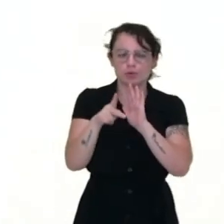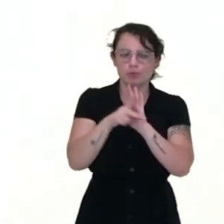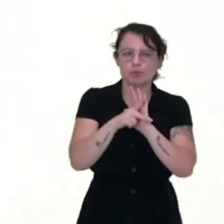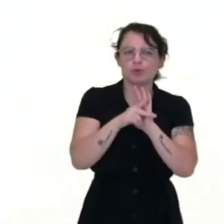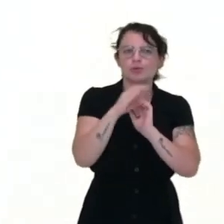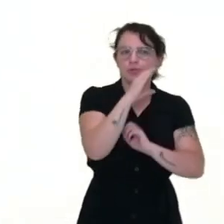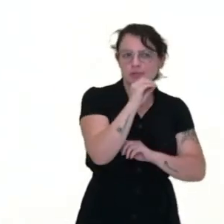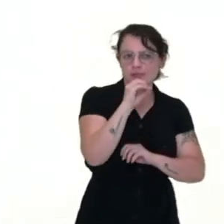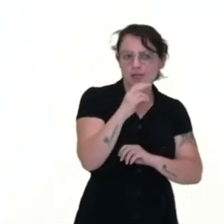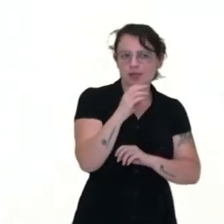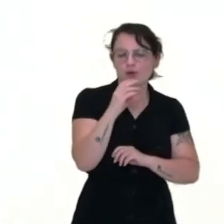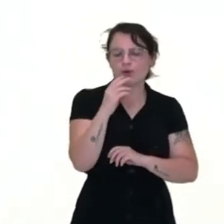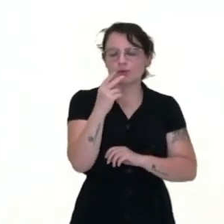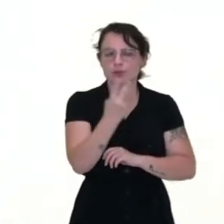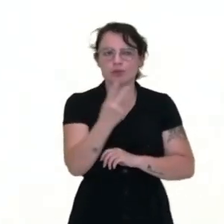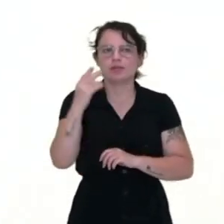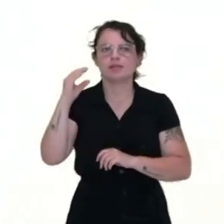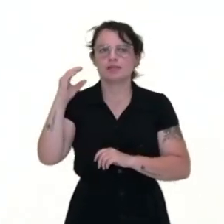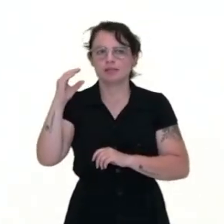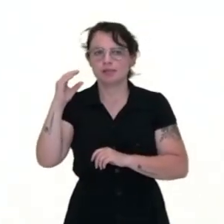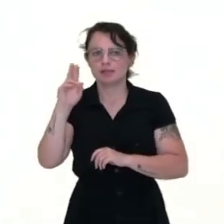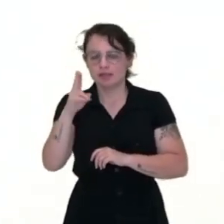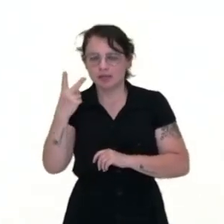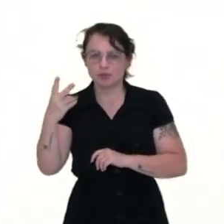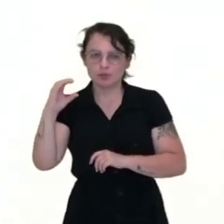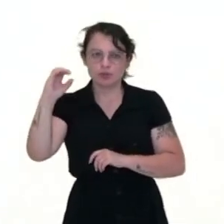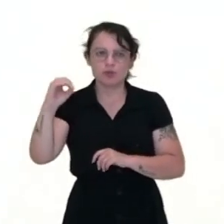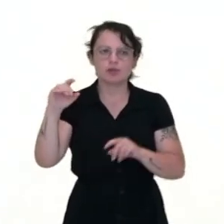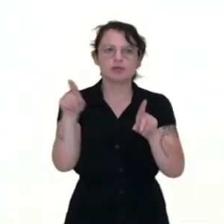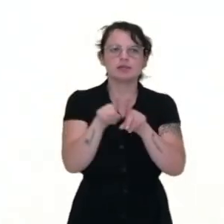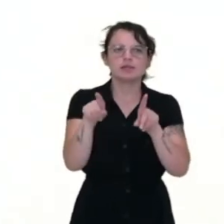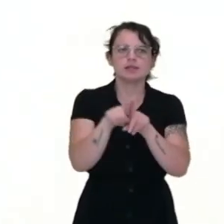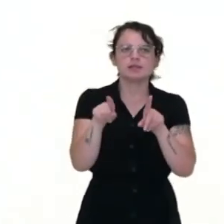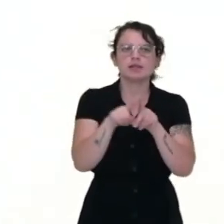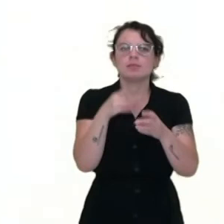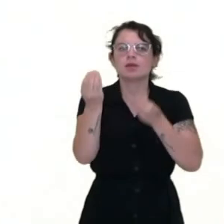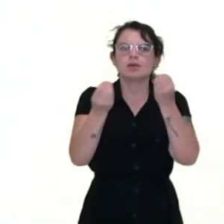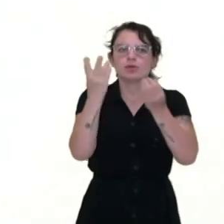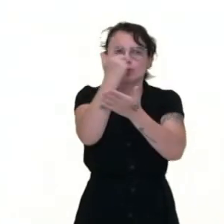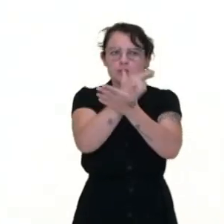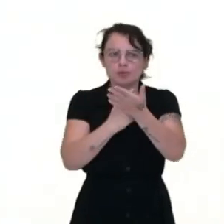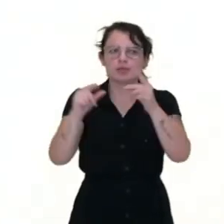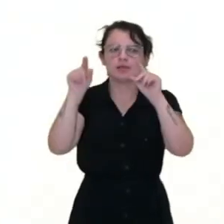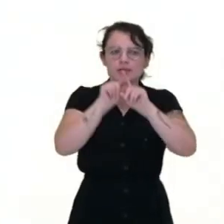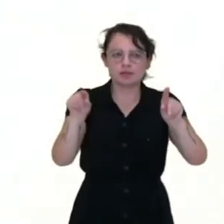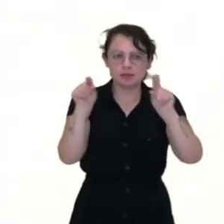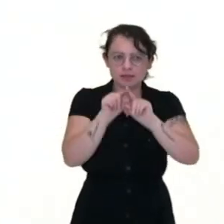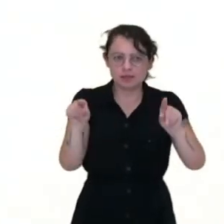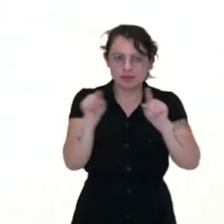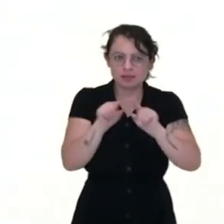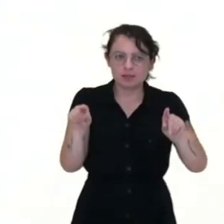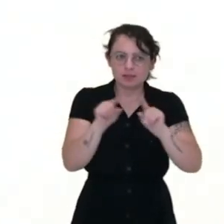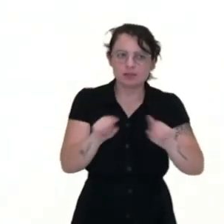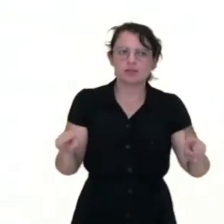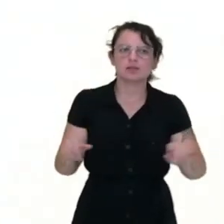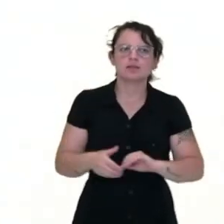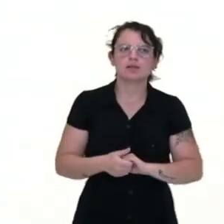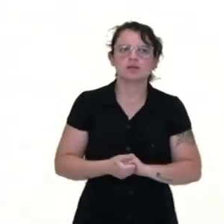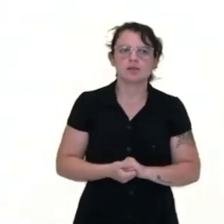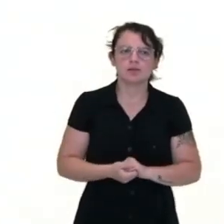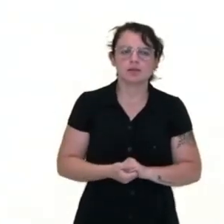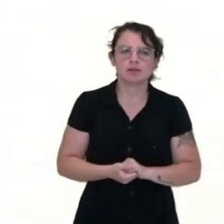onde aparecem os elétrons, e aqui nós temos a fórmula estrutural, onde representa mais ou menos